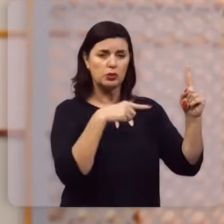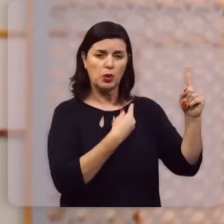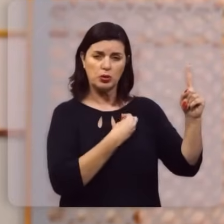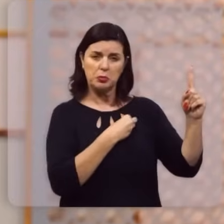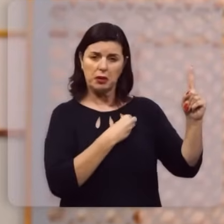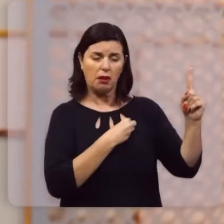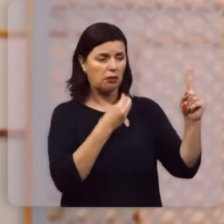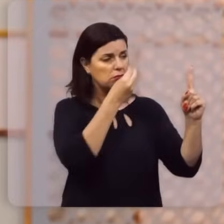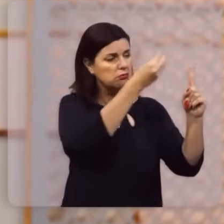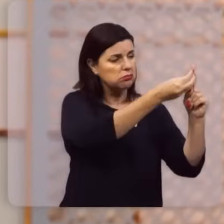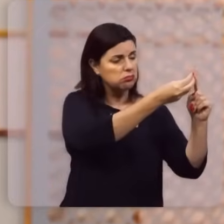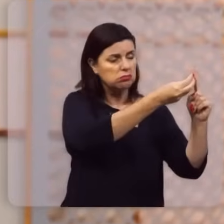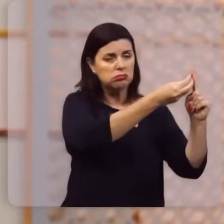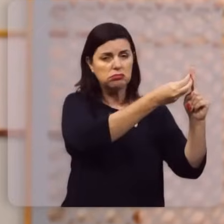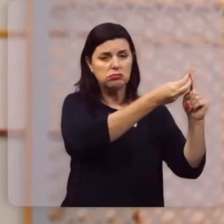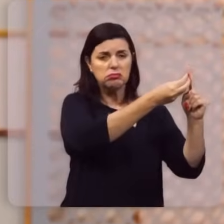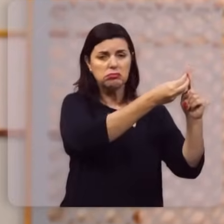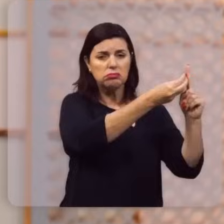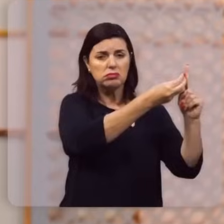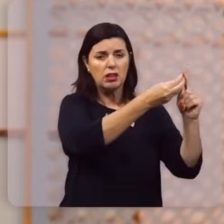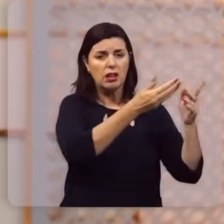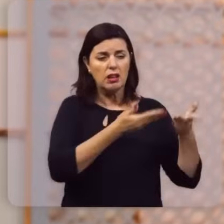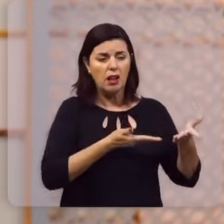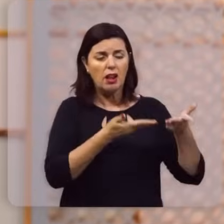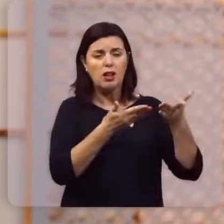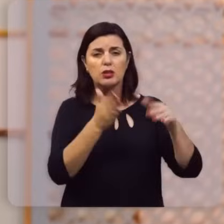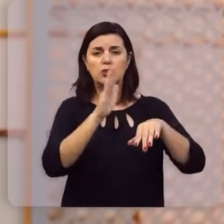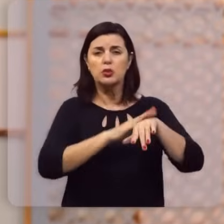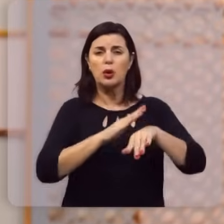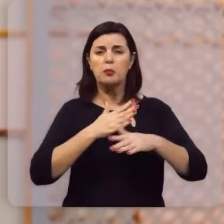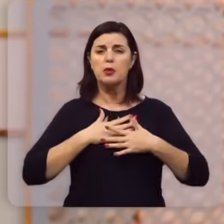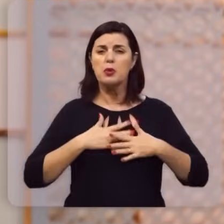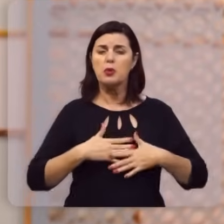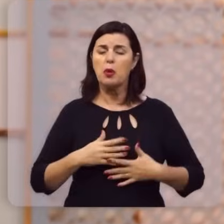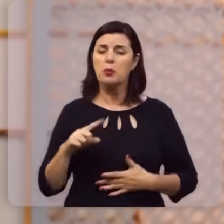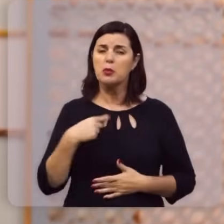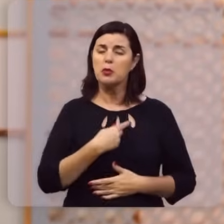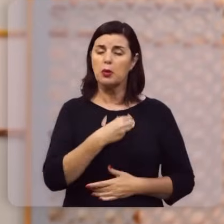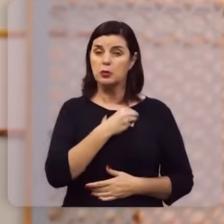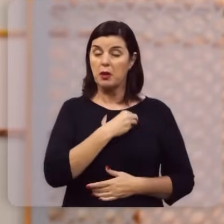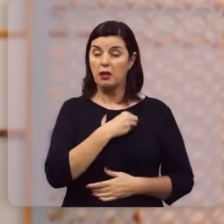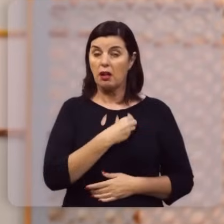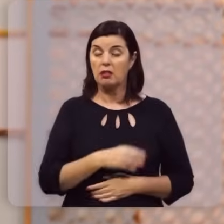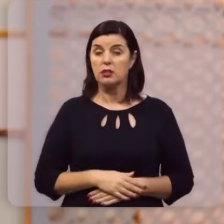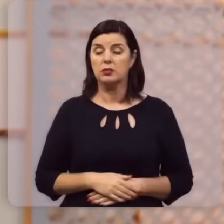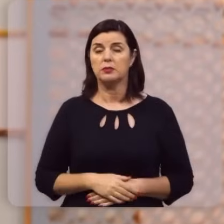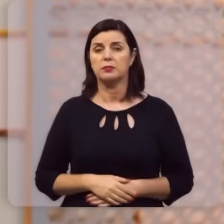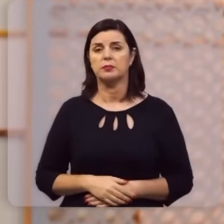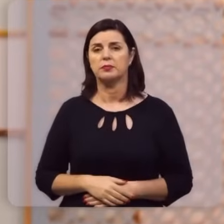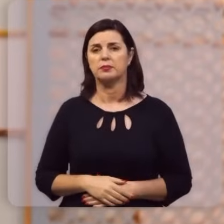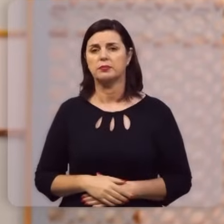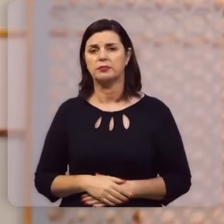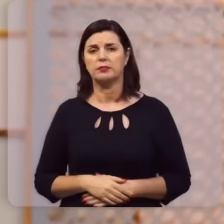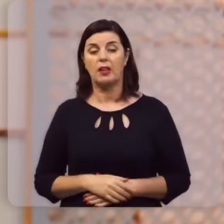a iniquidade de todos nós quando ele carregou sobre o seu corpo no Madeiro os nossos pecados